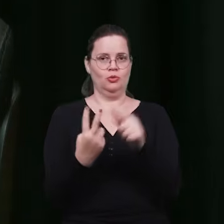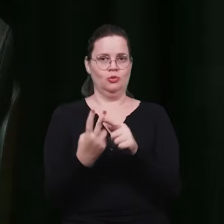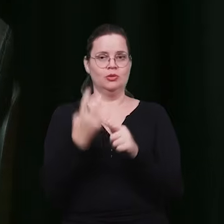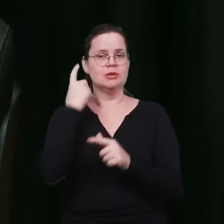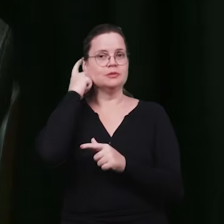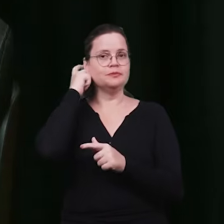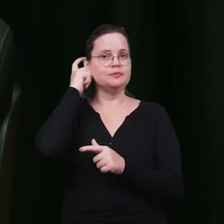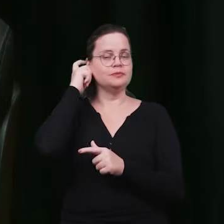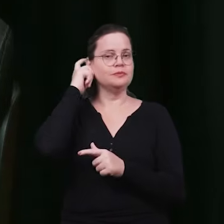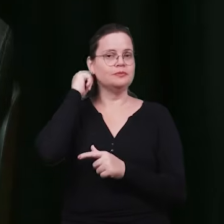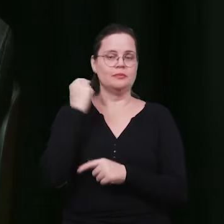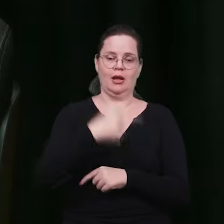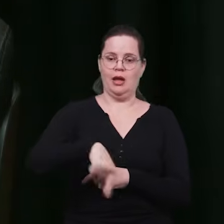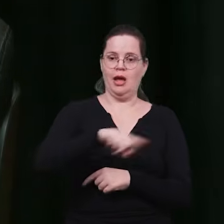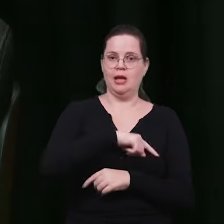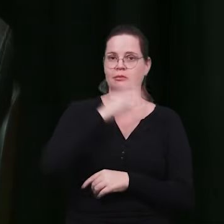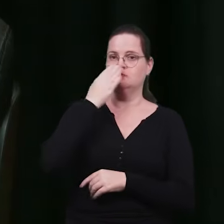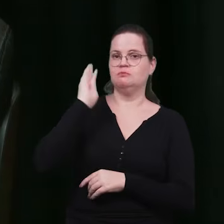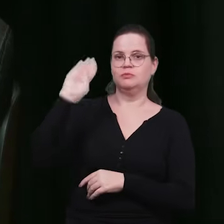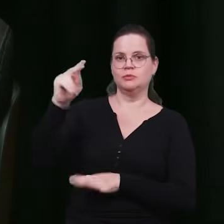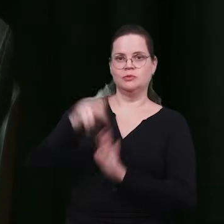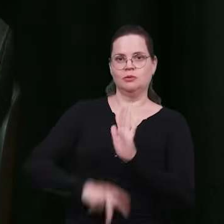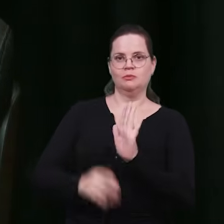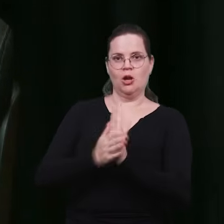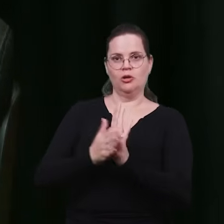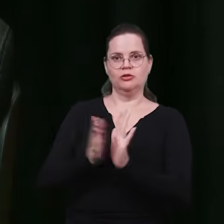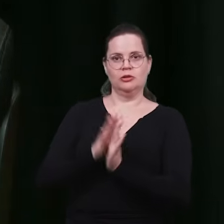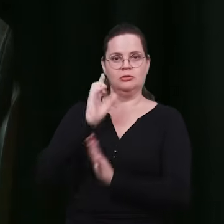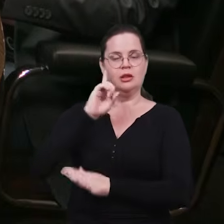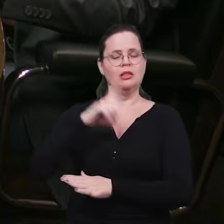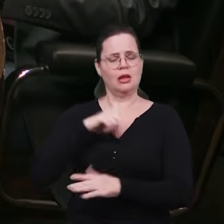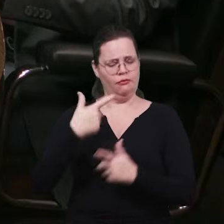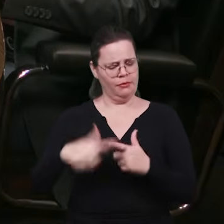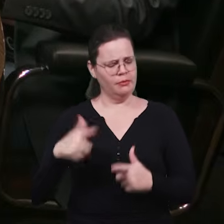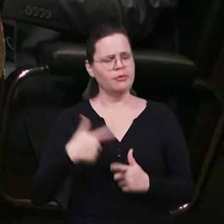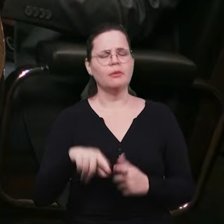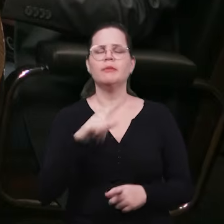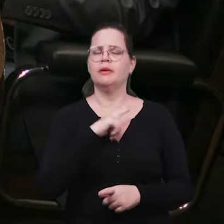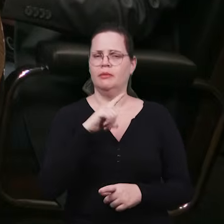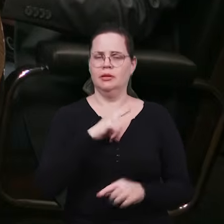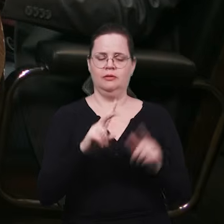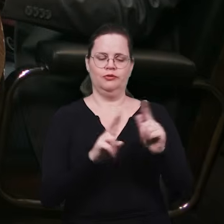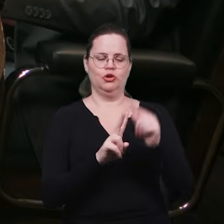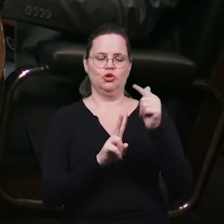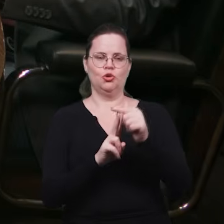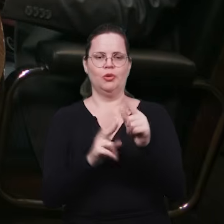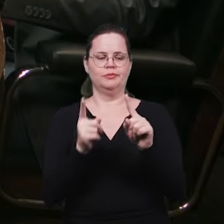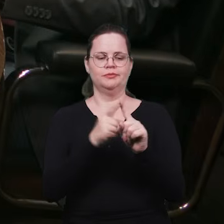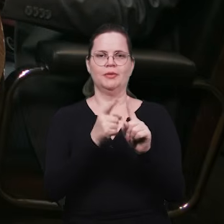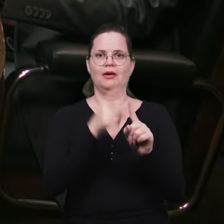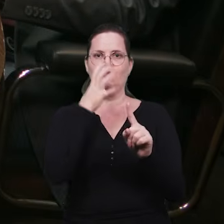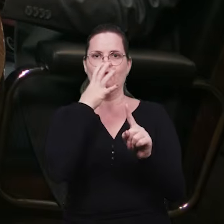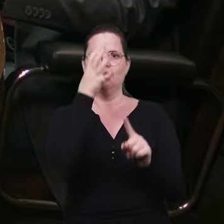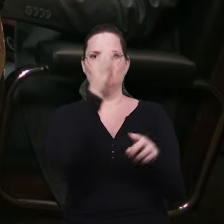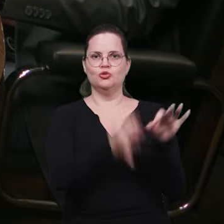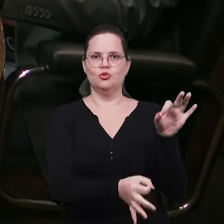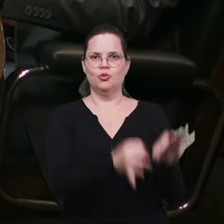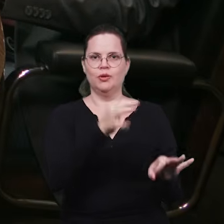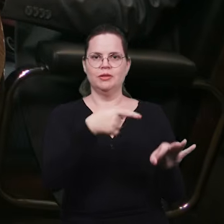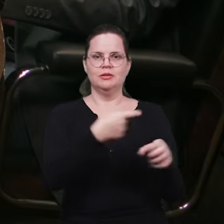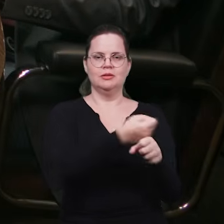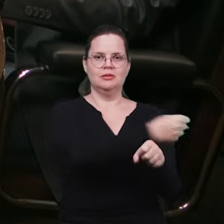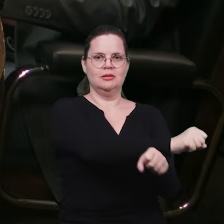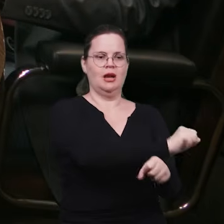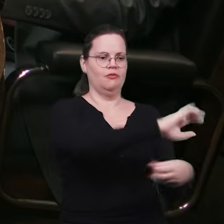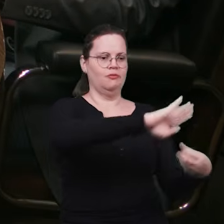projeto de Deus trouxe para eles grandes problemas, né? Isso. E um deles, juízo, um deles foi cativeiro, e